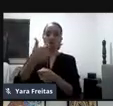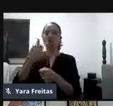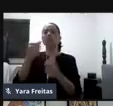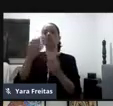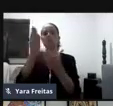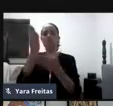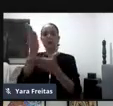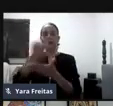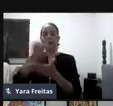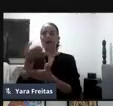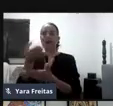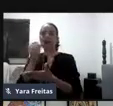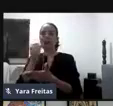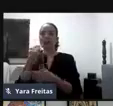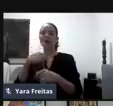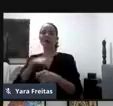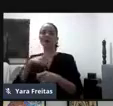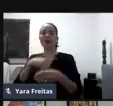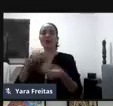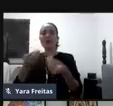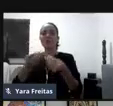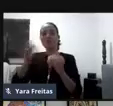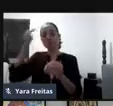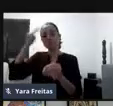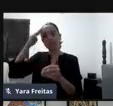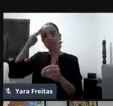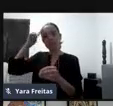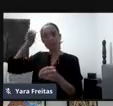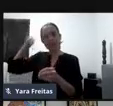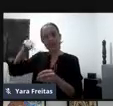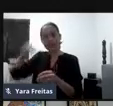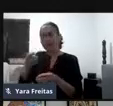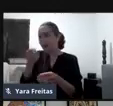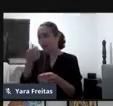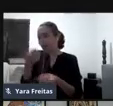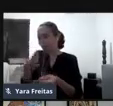comprometimento cognitivo leve e de demência.